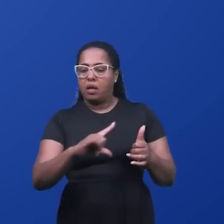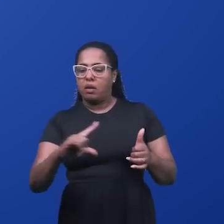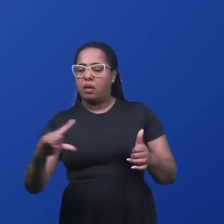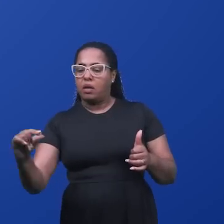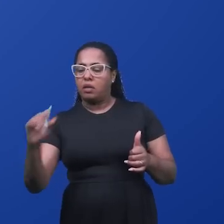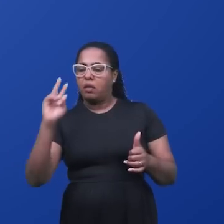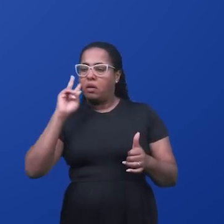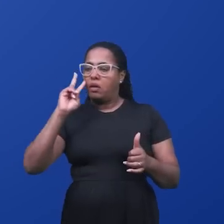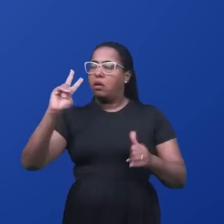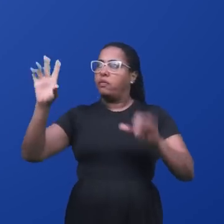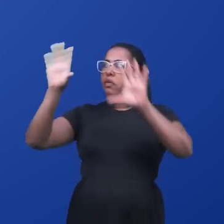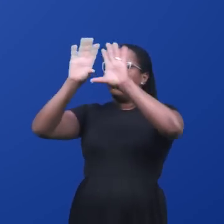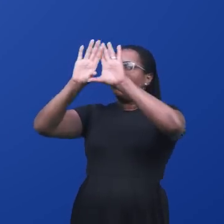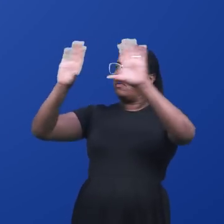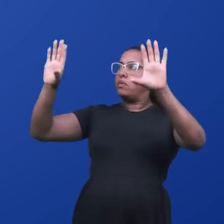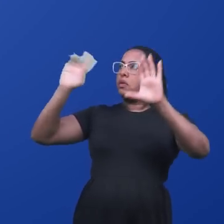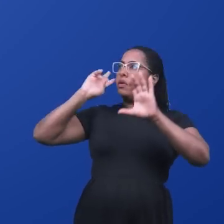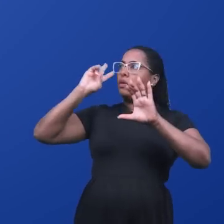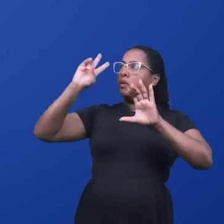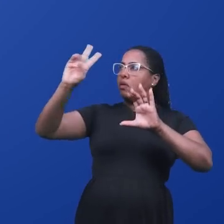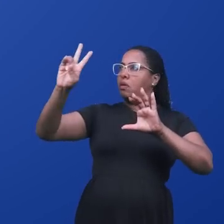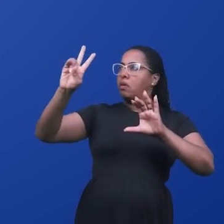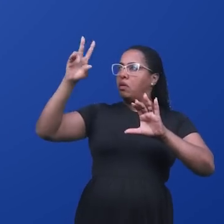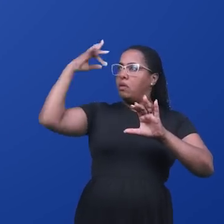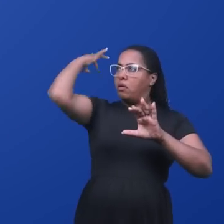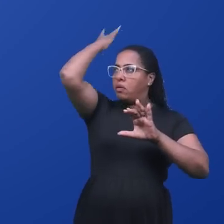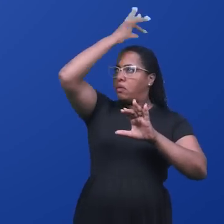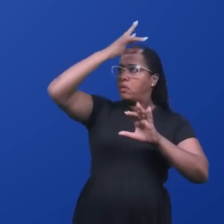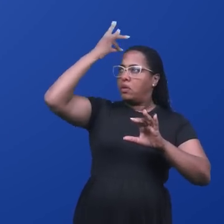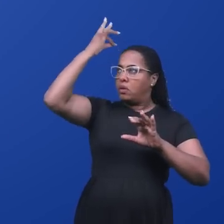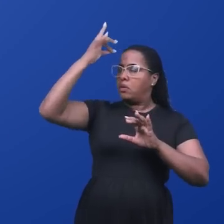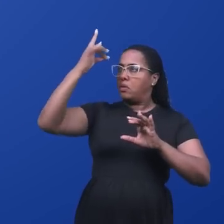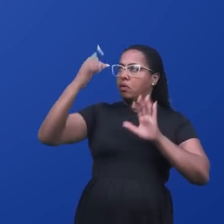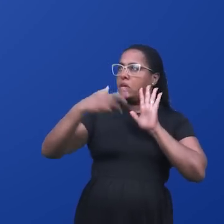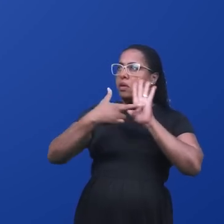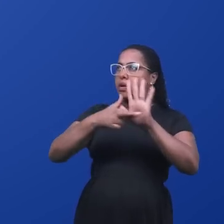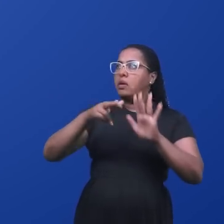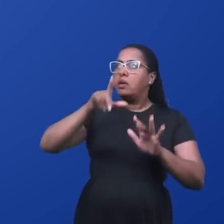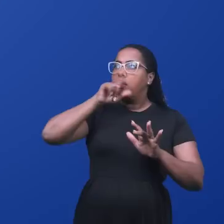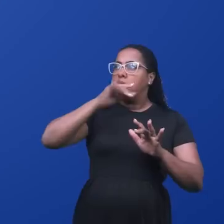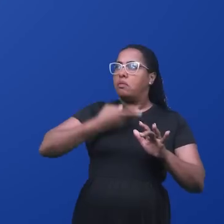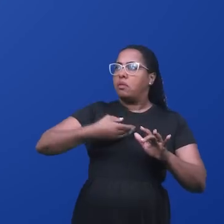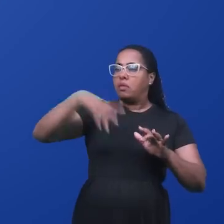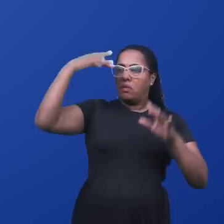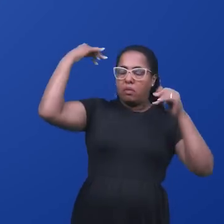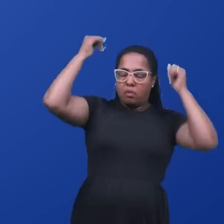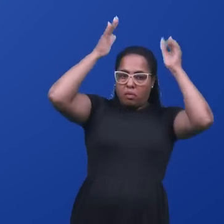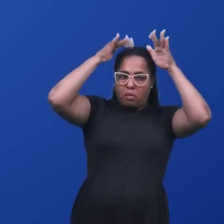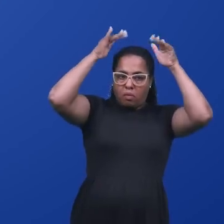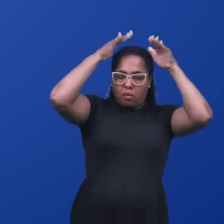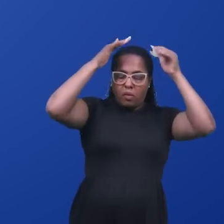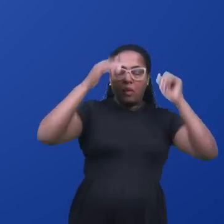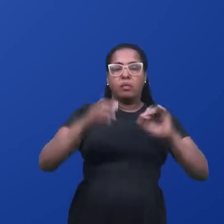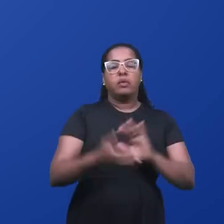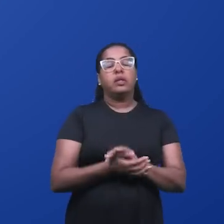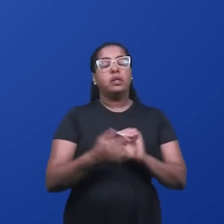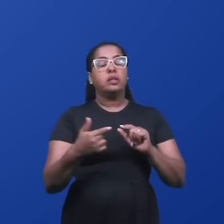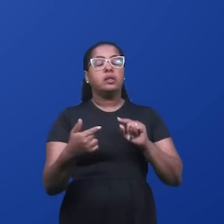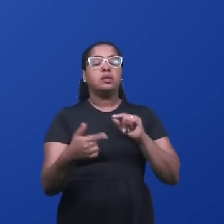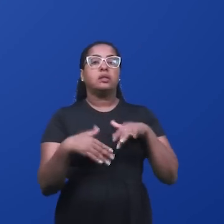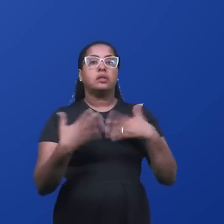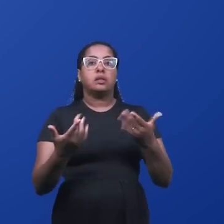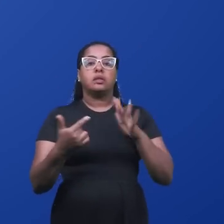que lhe abriram os céus, e viu o Espírito de Deus descendo como pomba e vindo sobre ele. Então, a expressão, né,